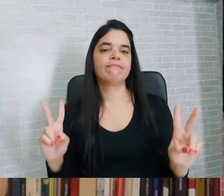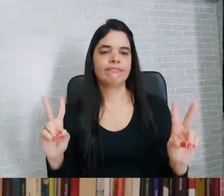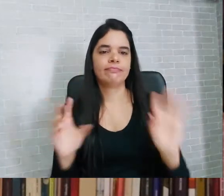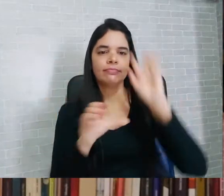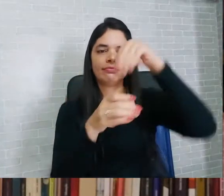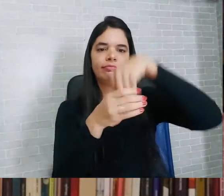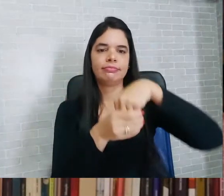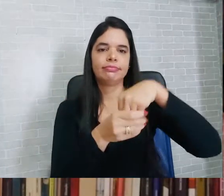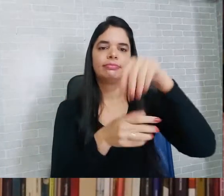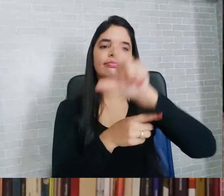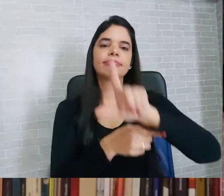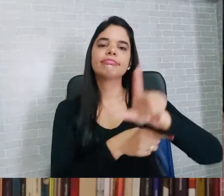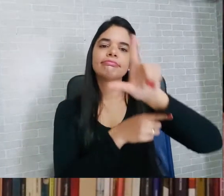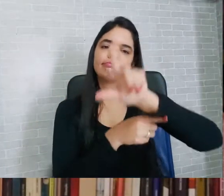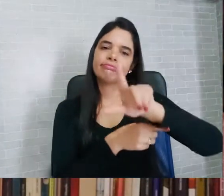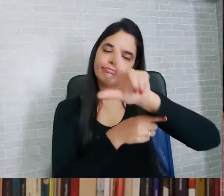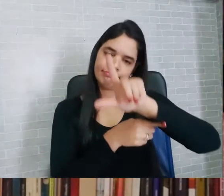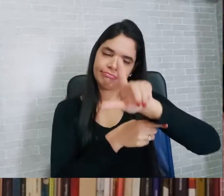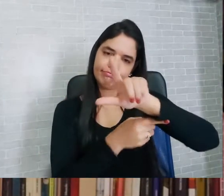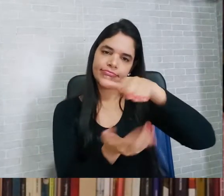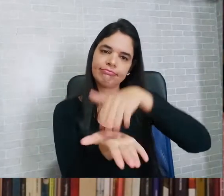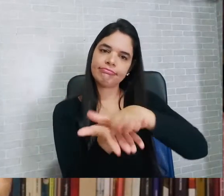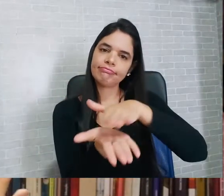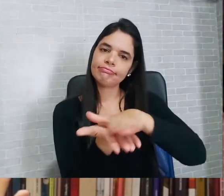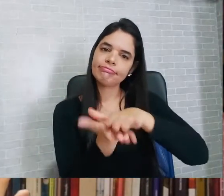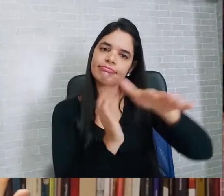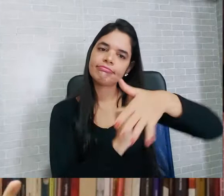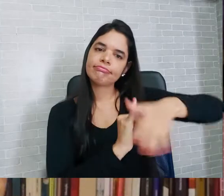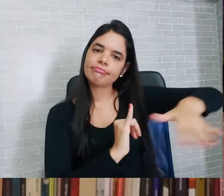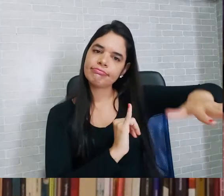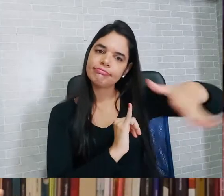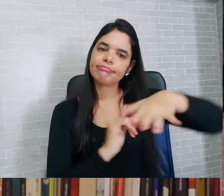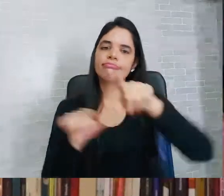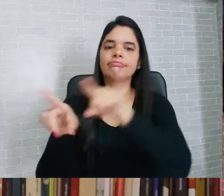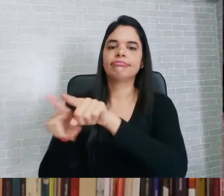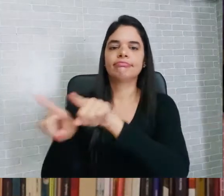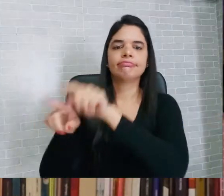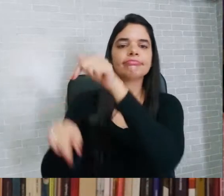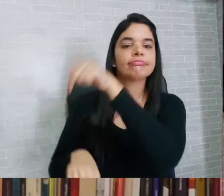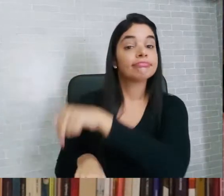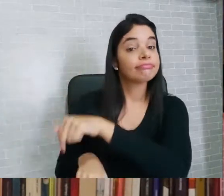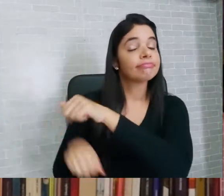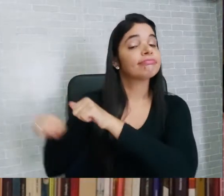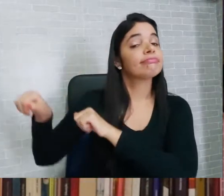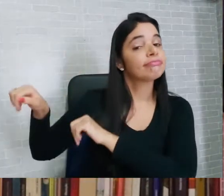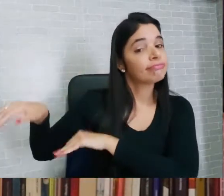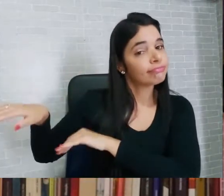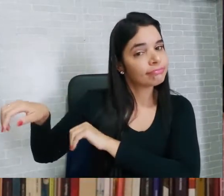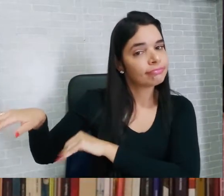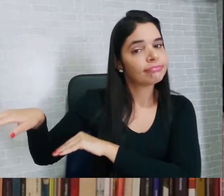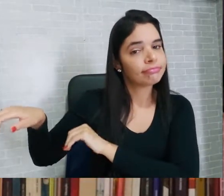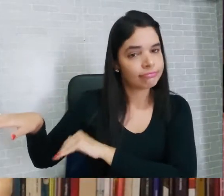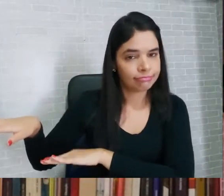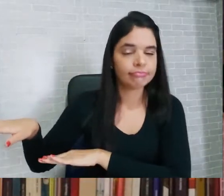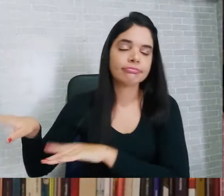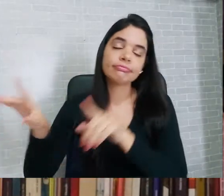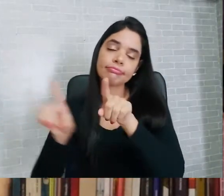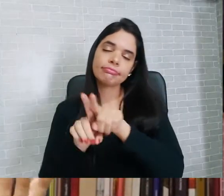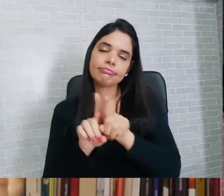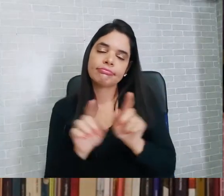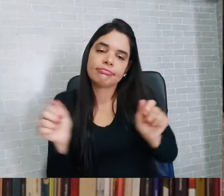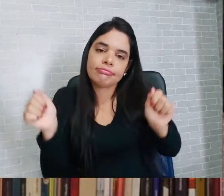na literatura produzida nas Antilhas, na literatura produzida na Guiana e também nessa